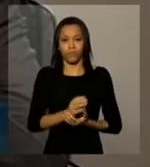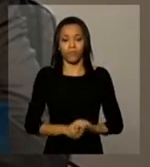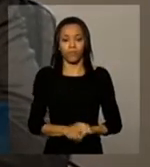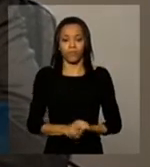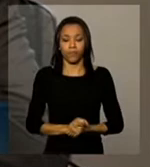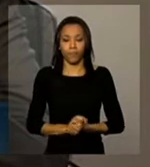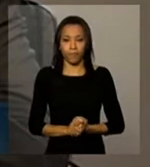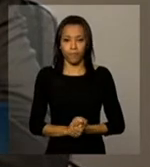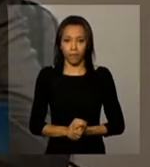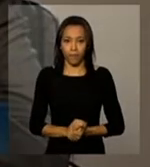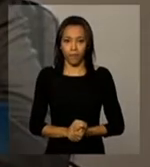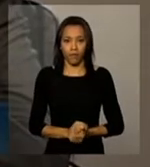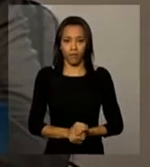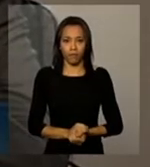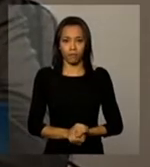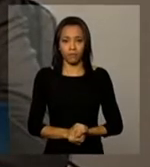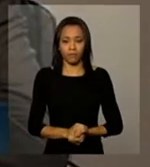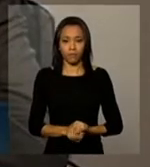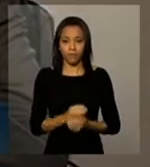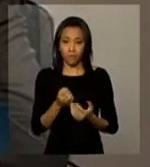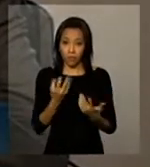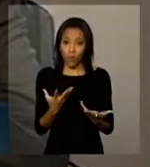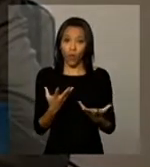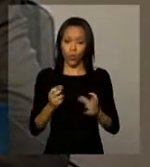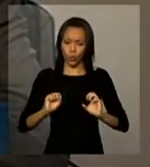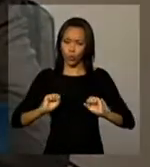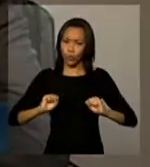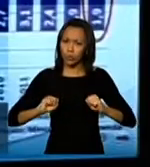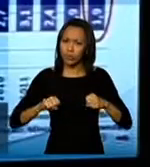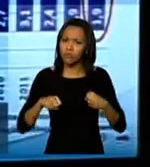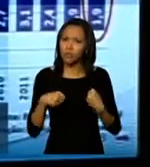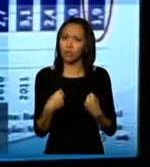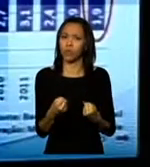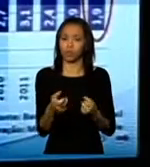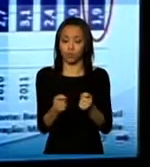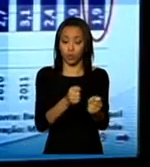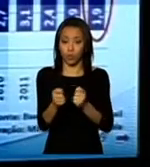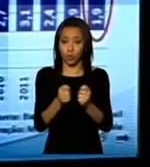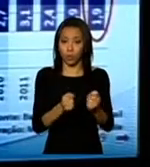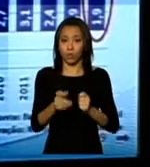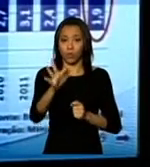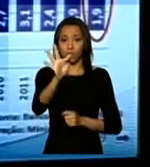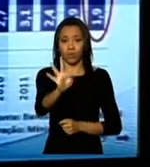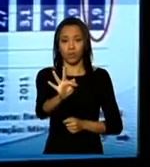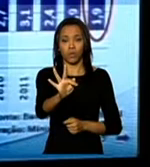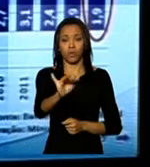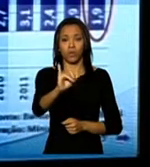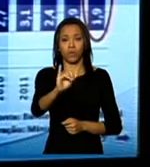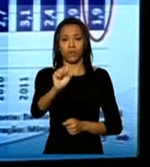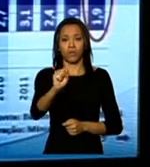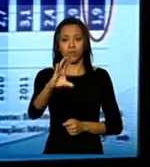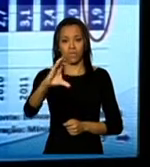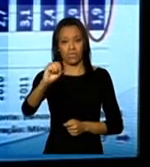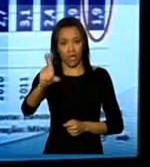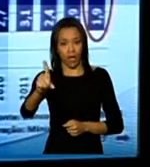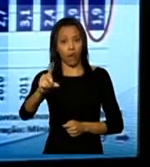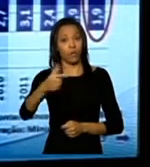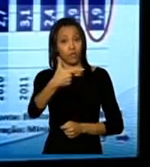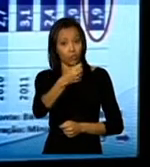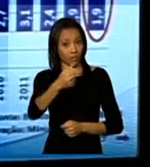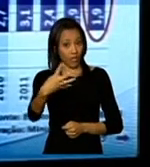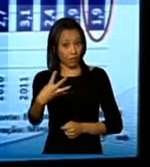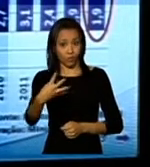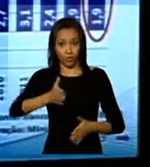Bom, o esforço fiscal que vai ser feito em 2014 já não é